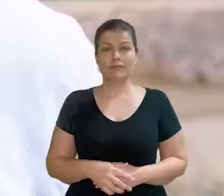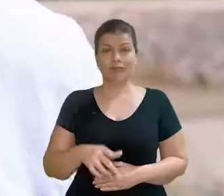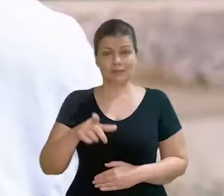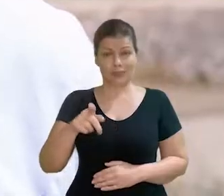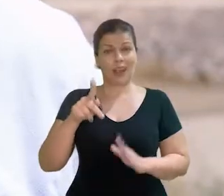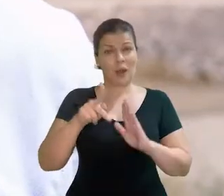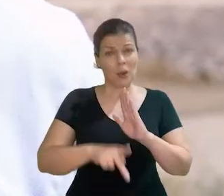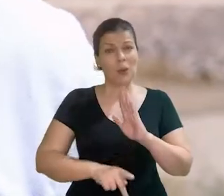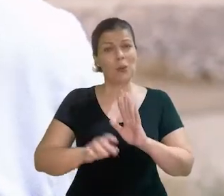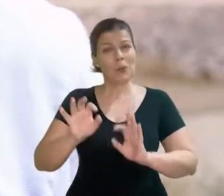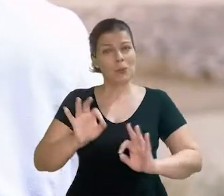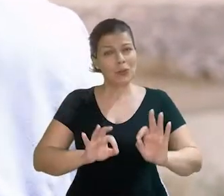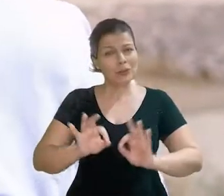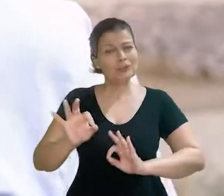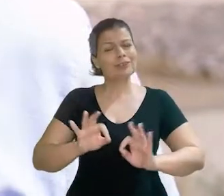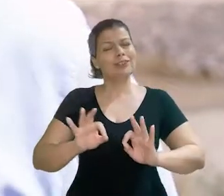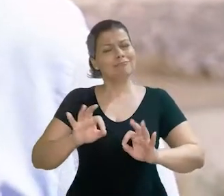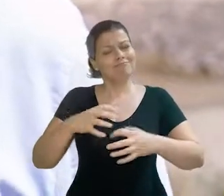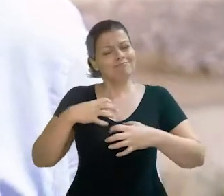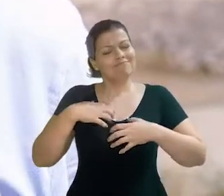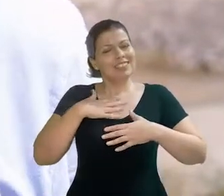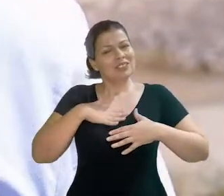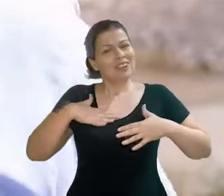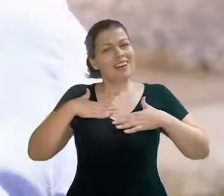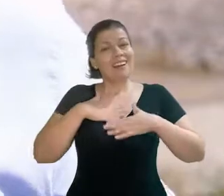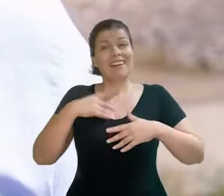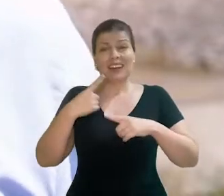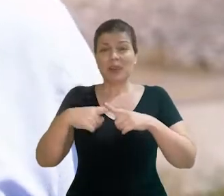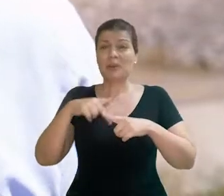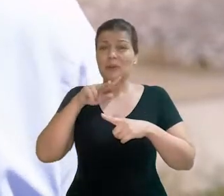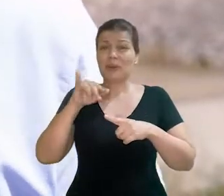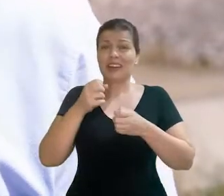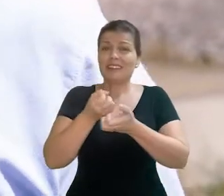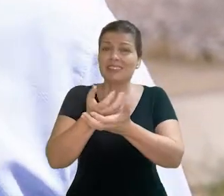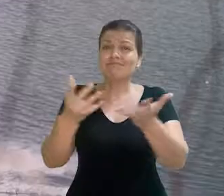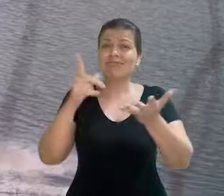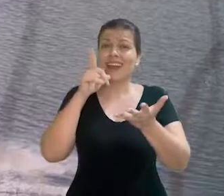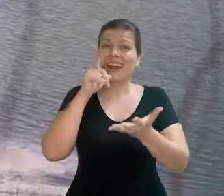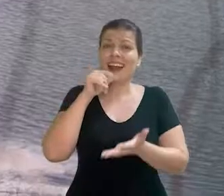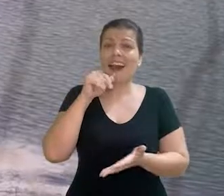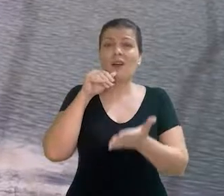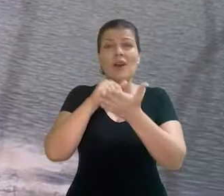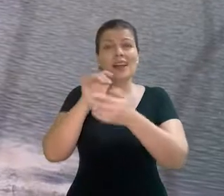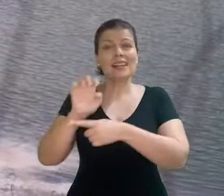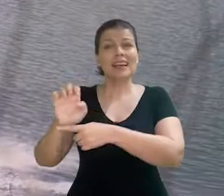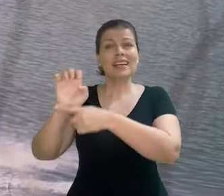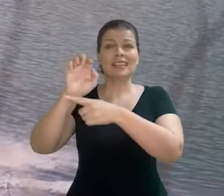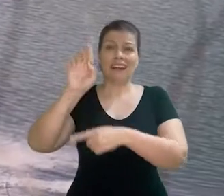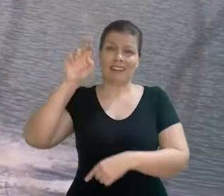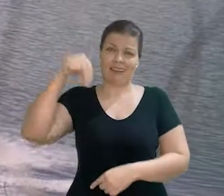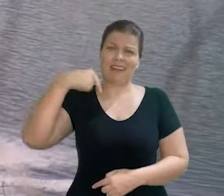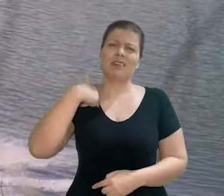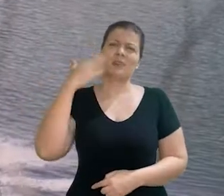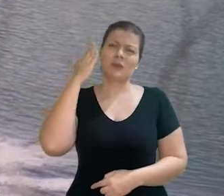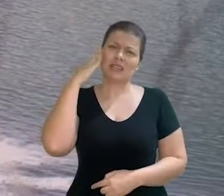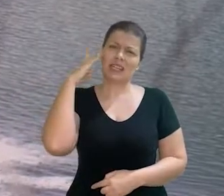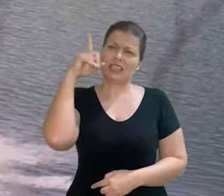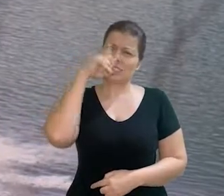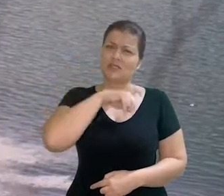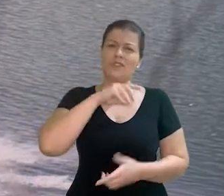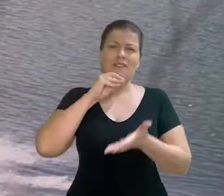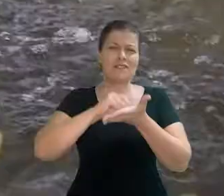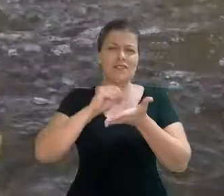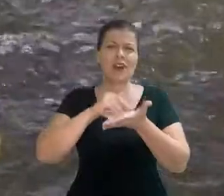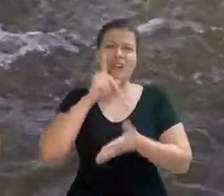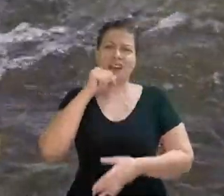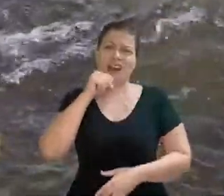é um projeto e que não satisfaz muito levar a luz grandiosa comecei a dificuldade de da água tá vendo